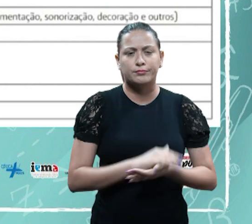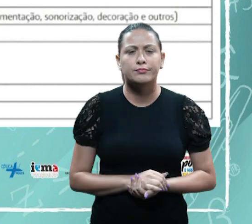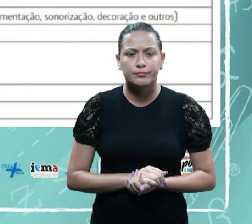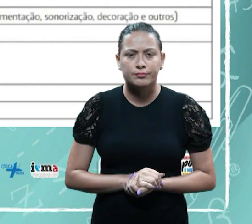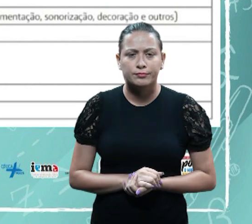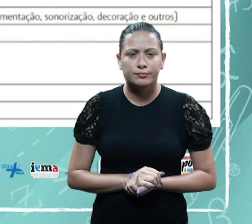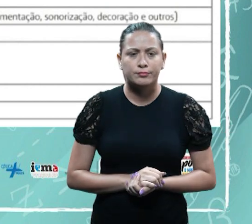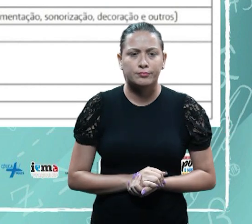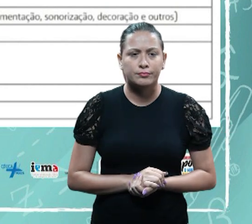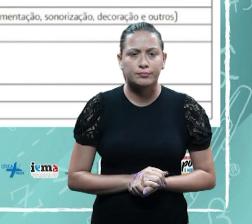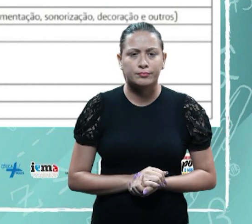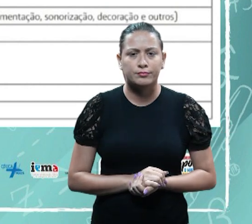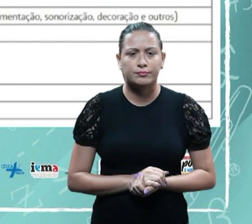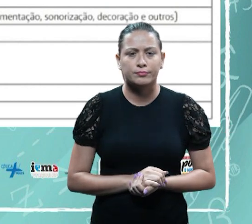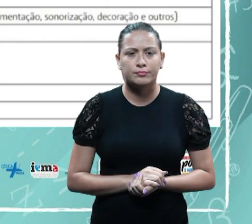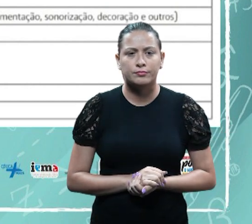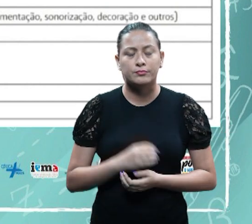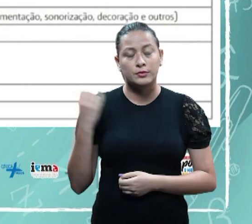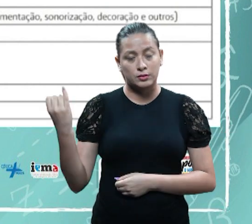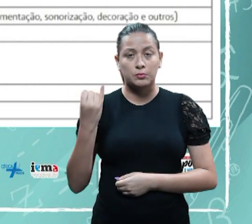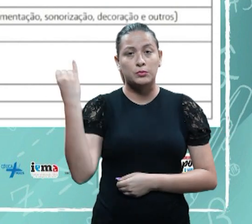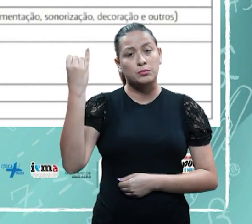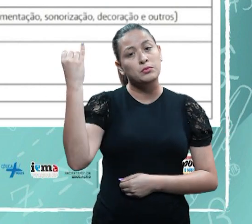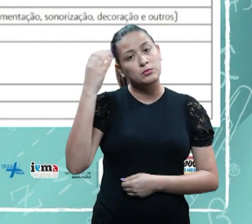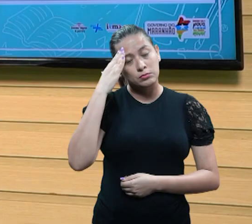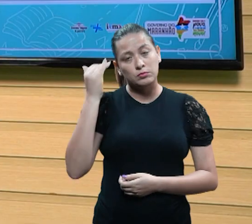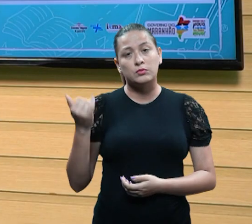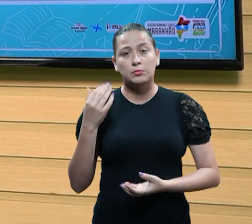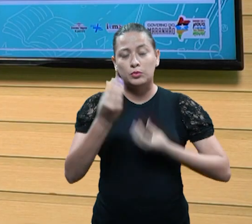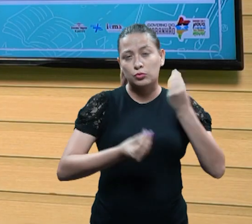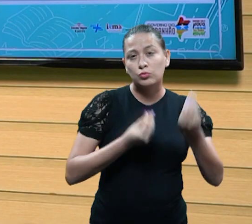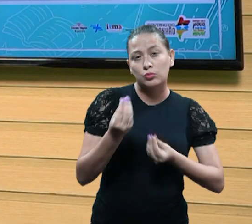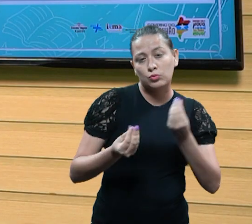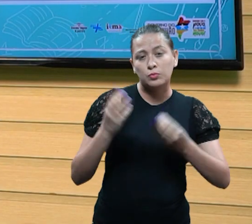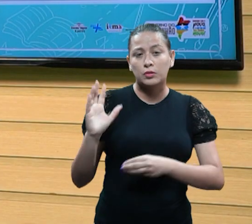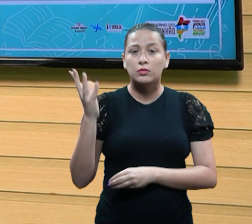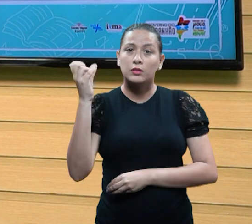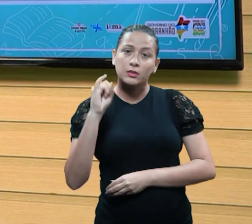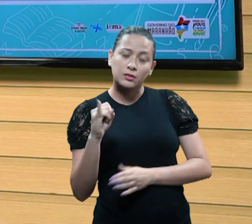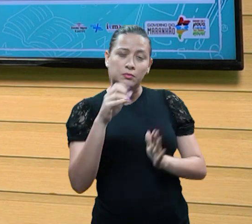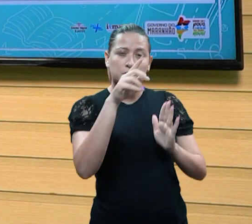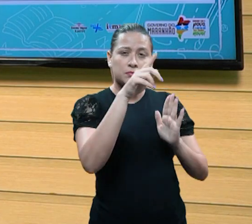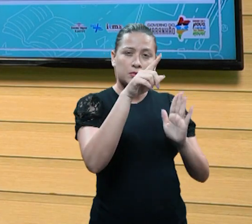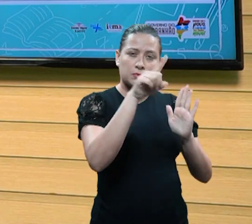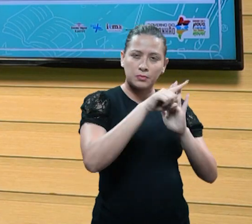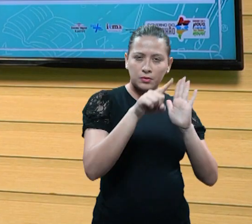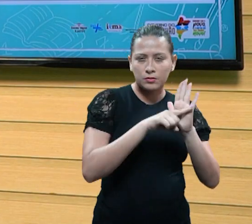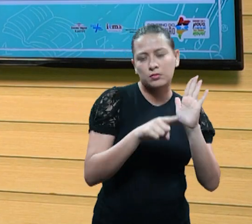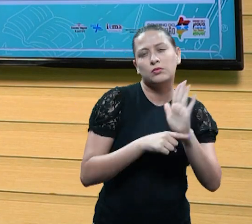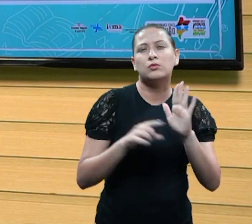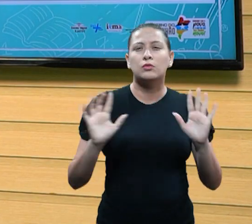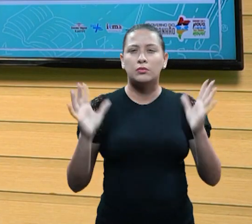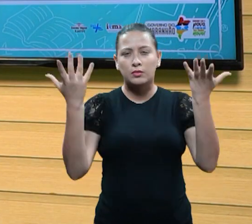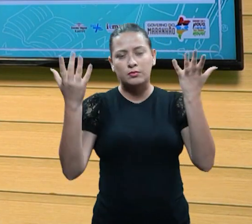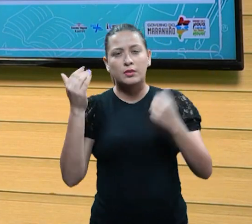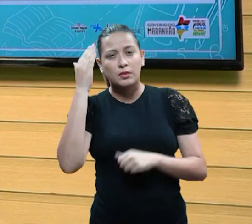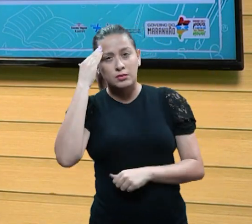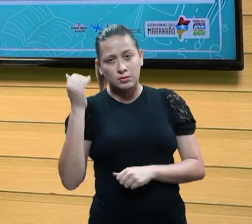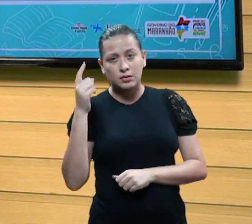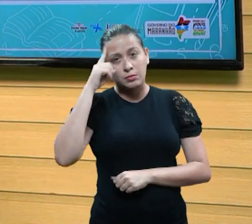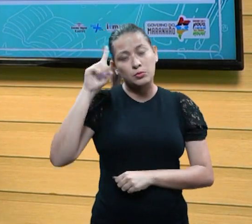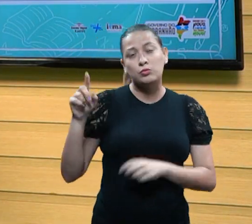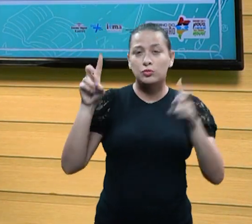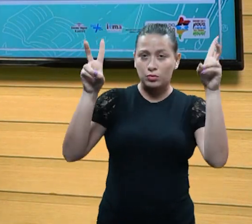porque é importante a gente traçar o roteiro. Se a gente planejou o evento, identificou a data, o calendário,